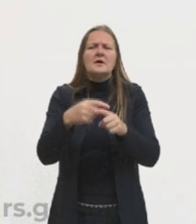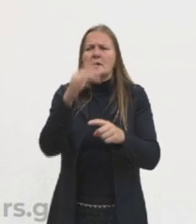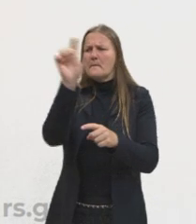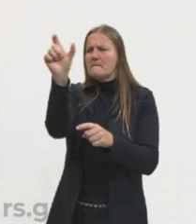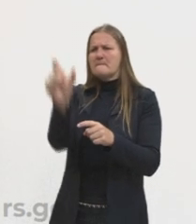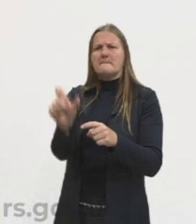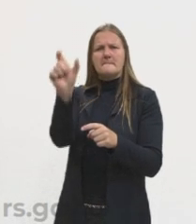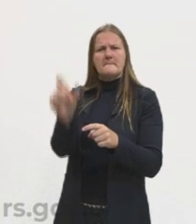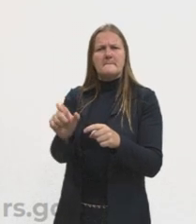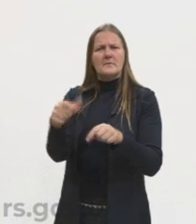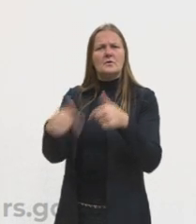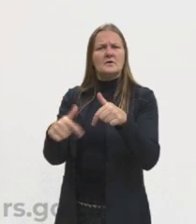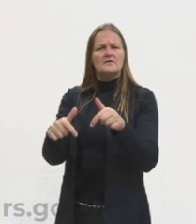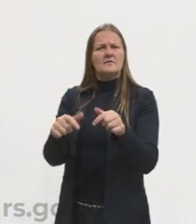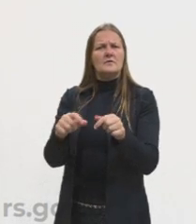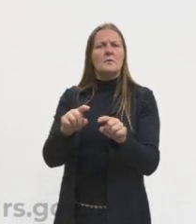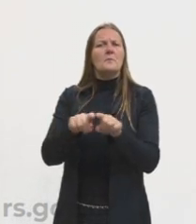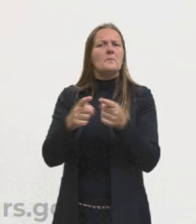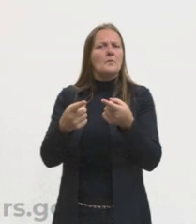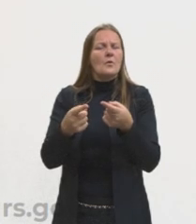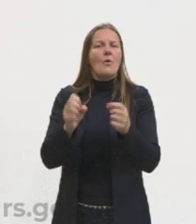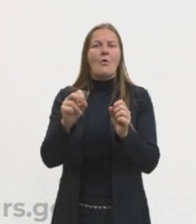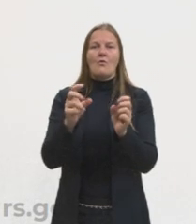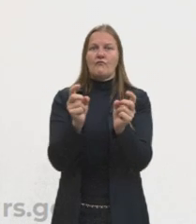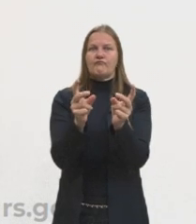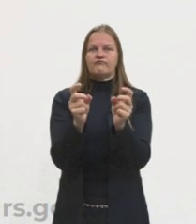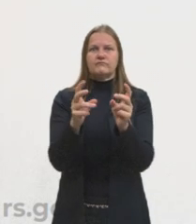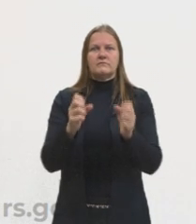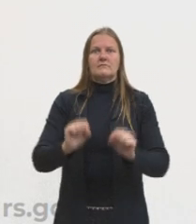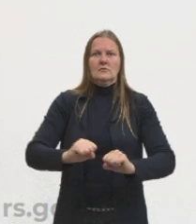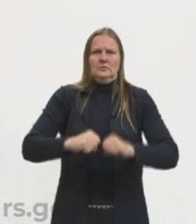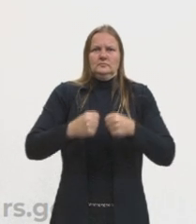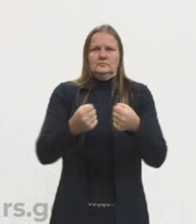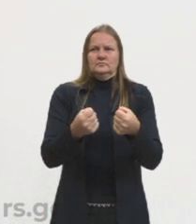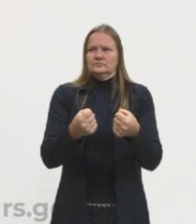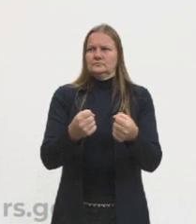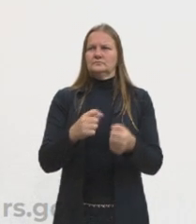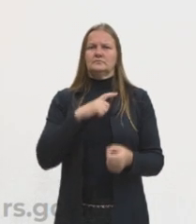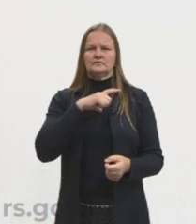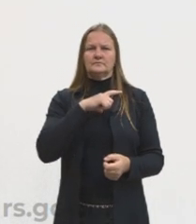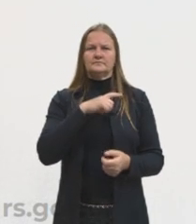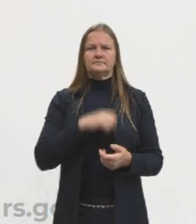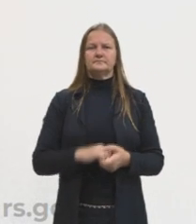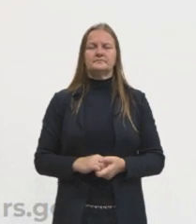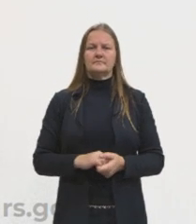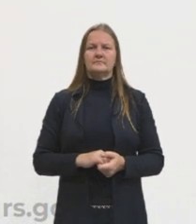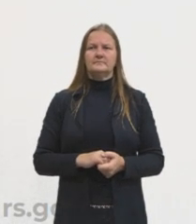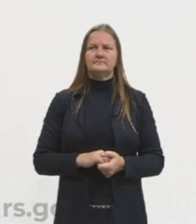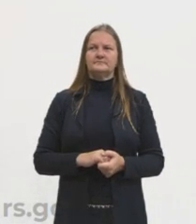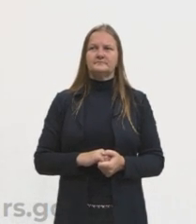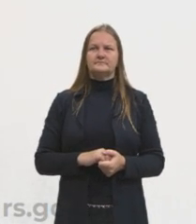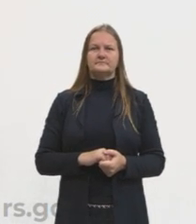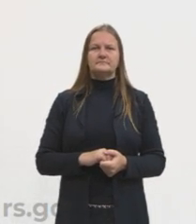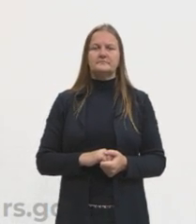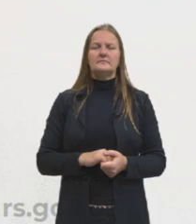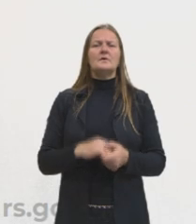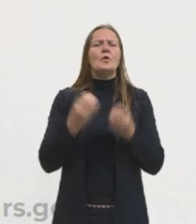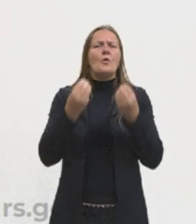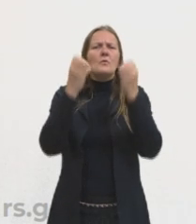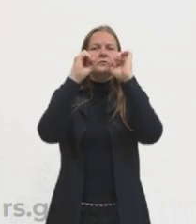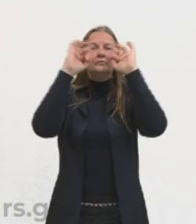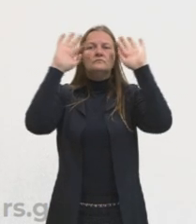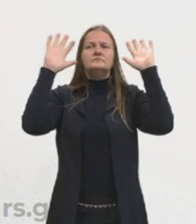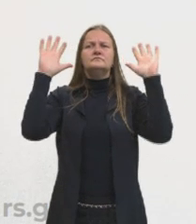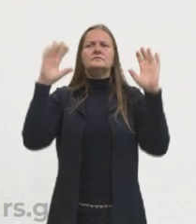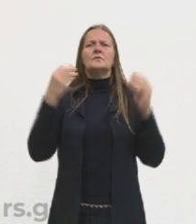vende o seu trabalho mas a força do seu trabalho a maioria vende a força do seu trabalho né ou você vê quando